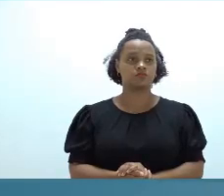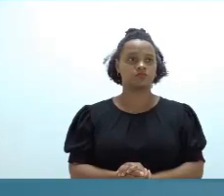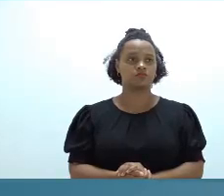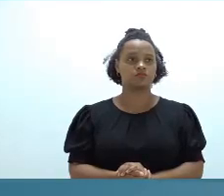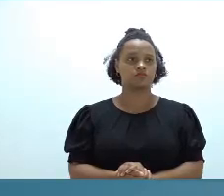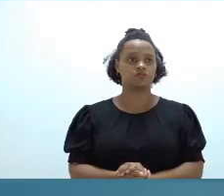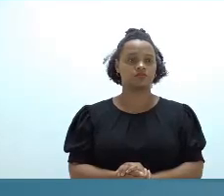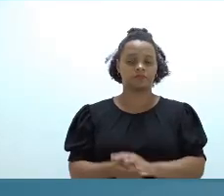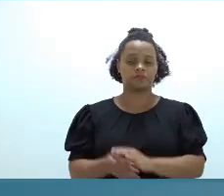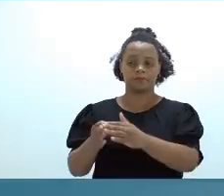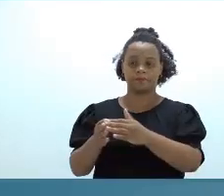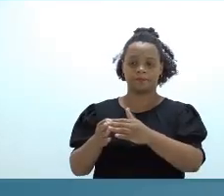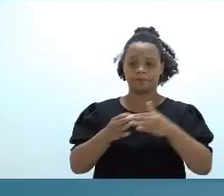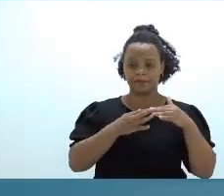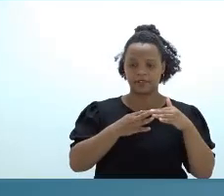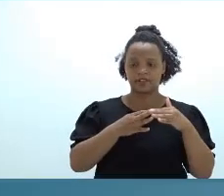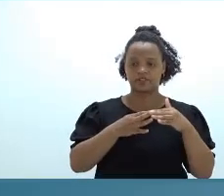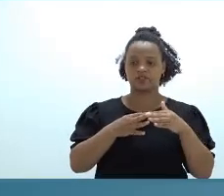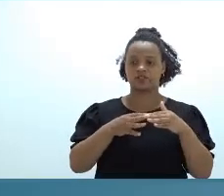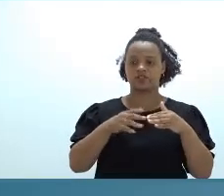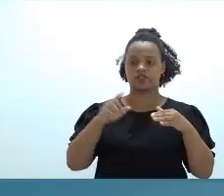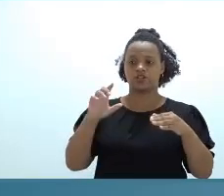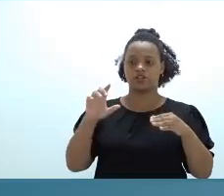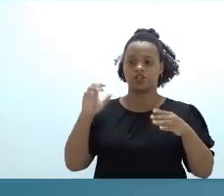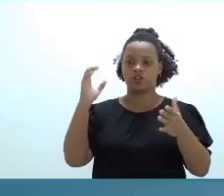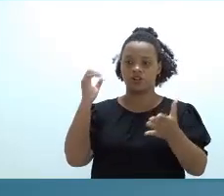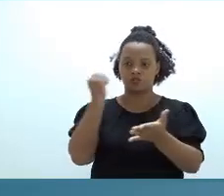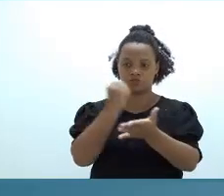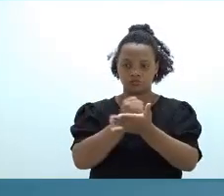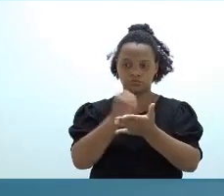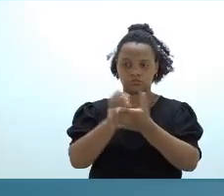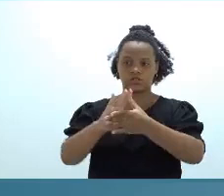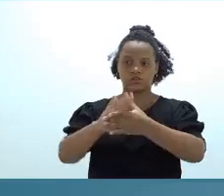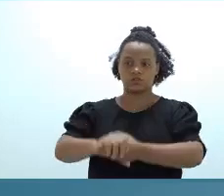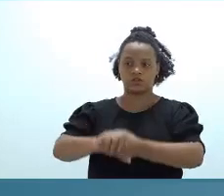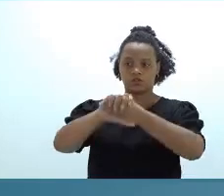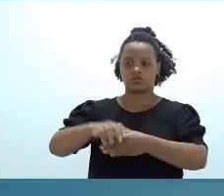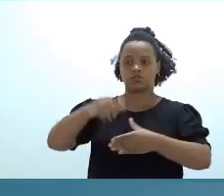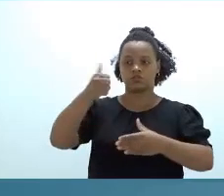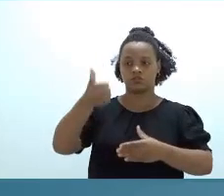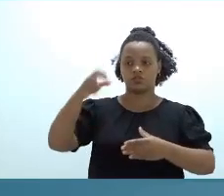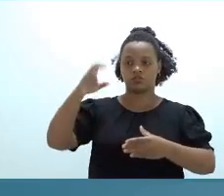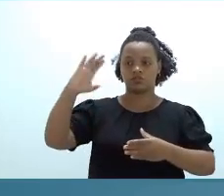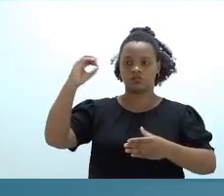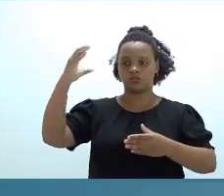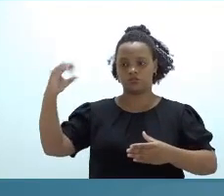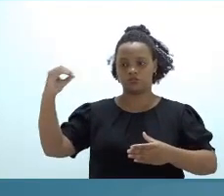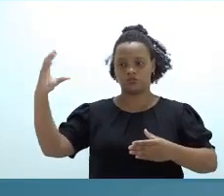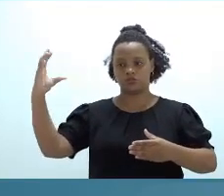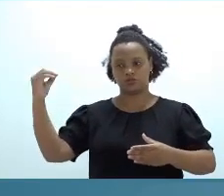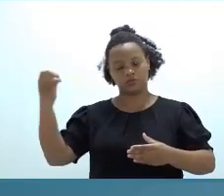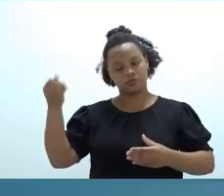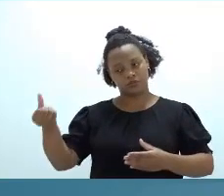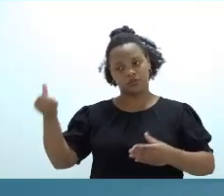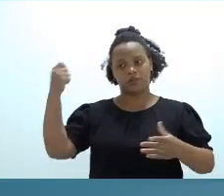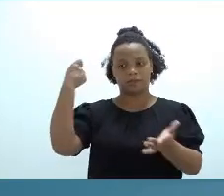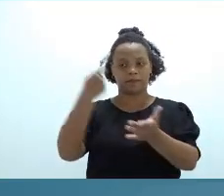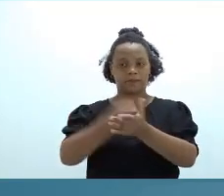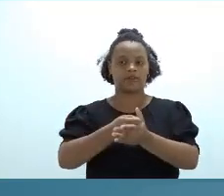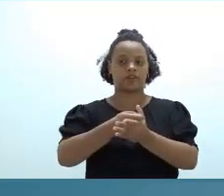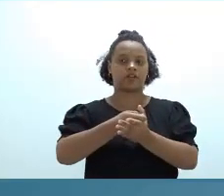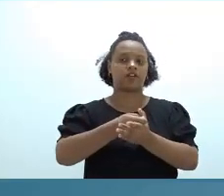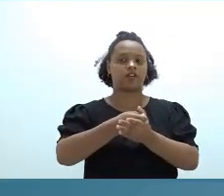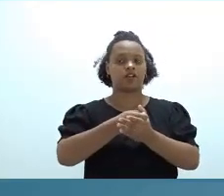acordo 150.006 com pagamento da gratificação da educação especial. O